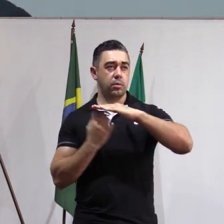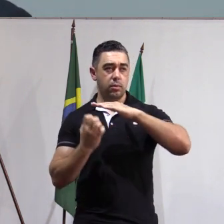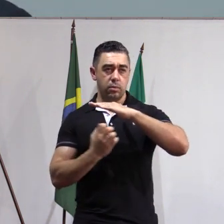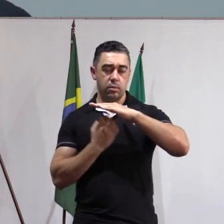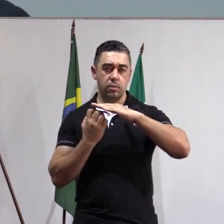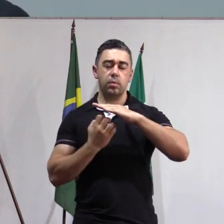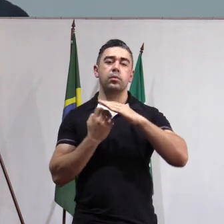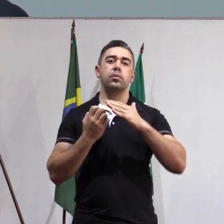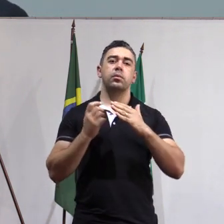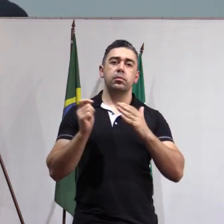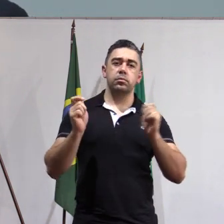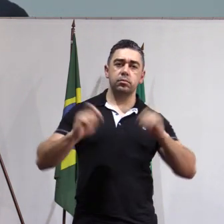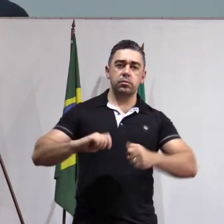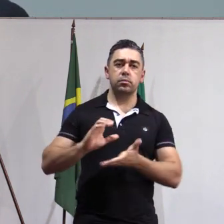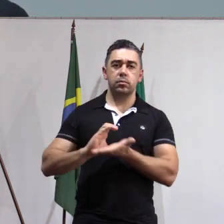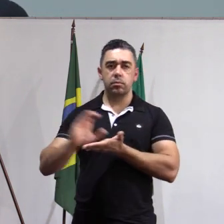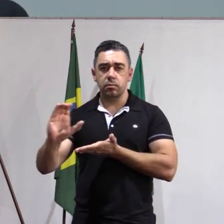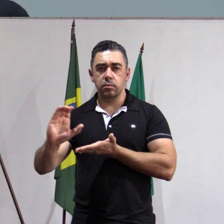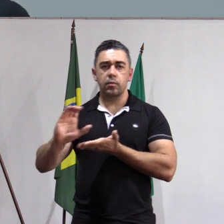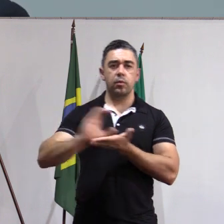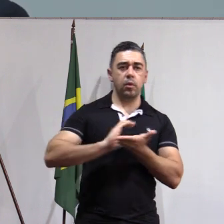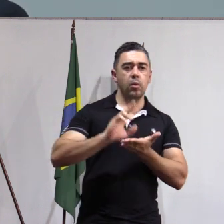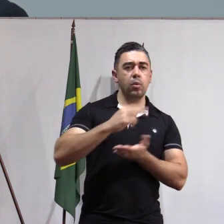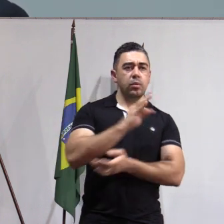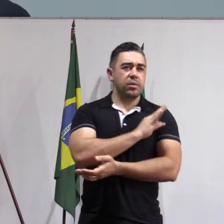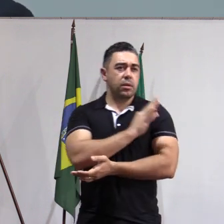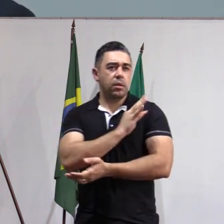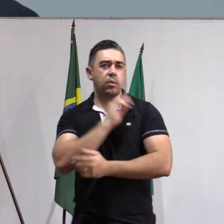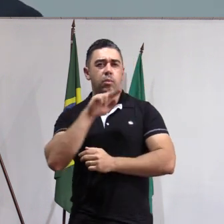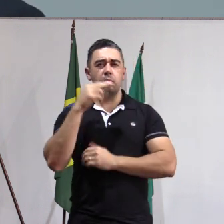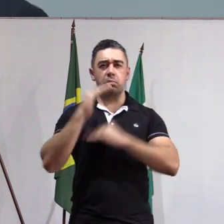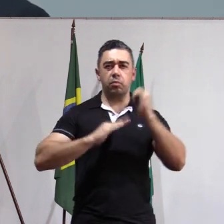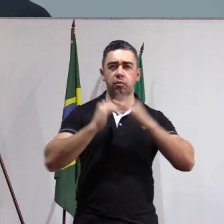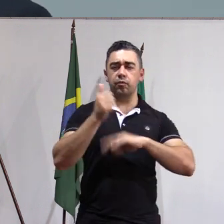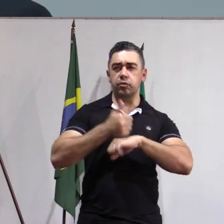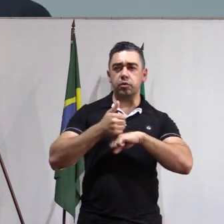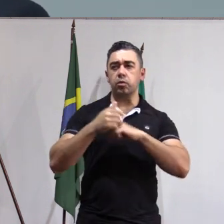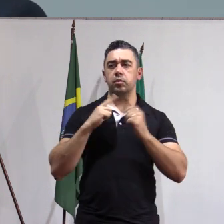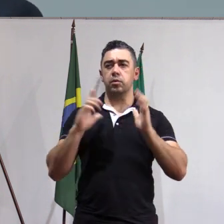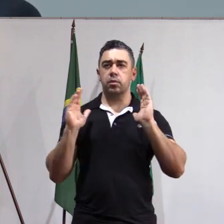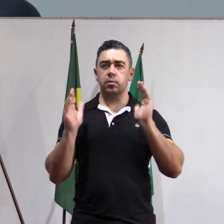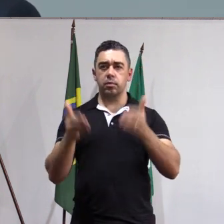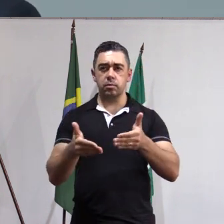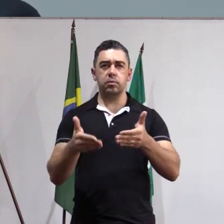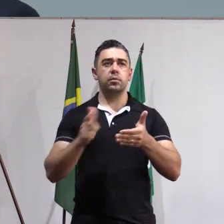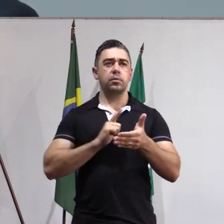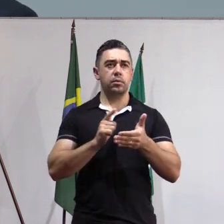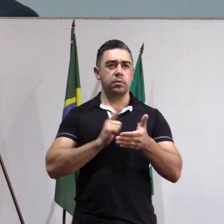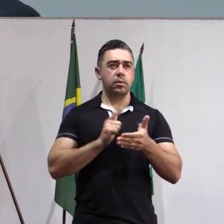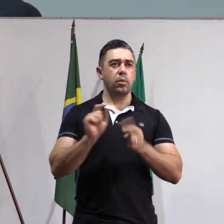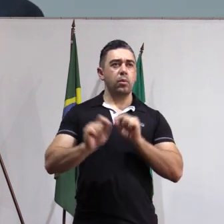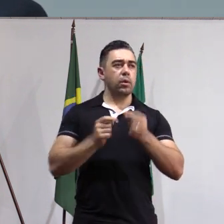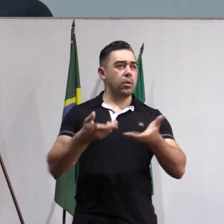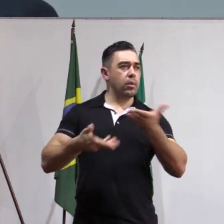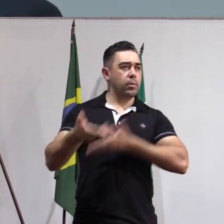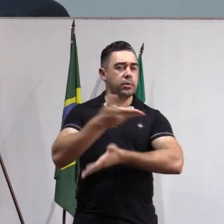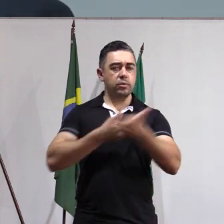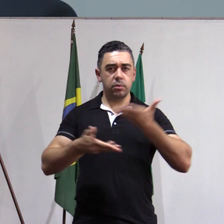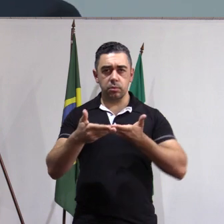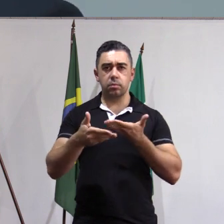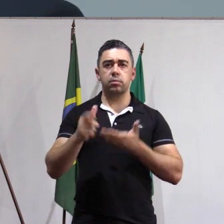ele empreendedor, seja ele técnico profissional, de ter participado, bebericado do saber e